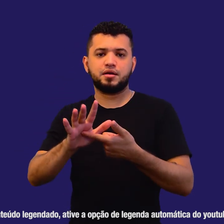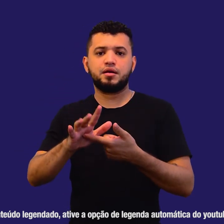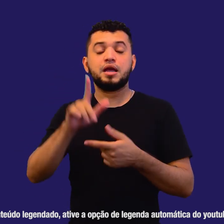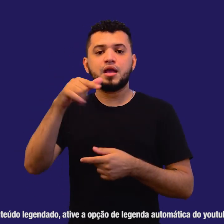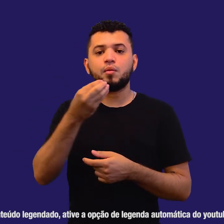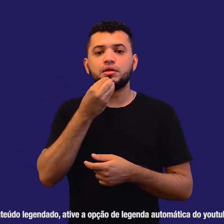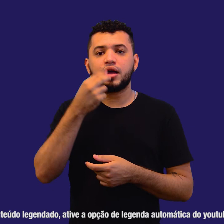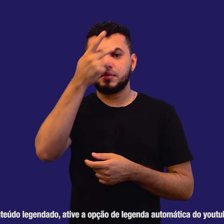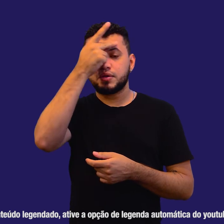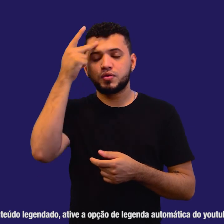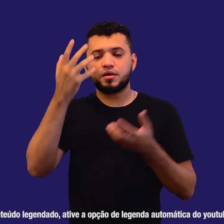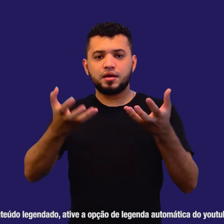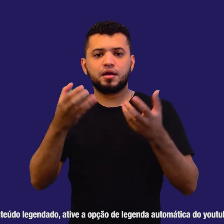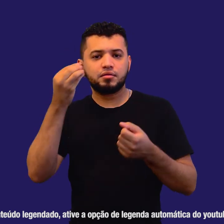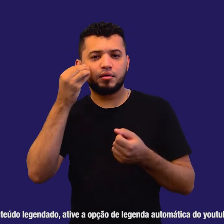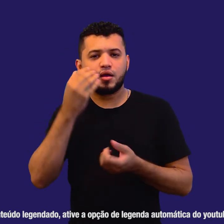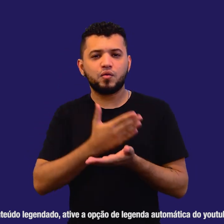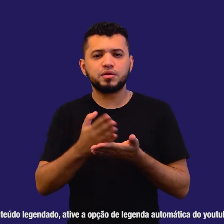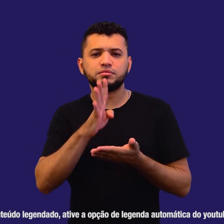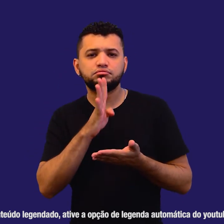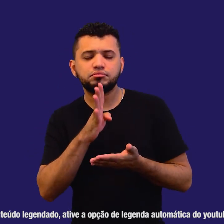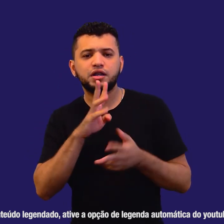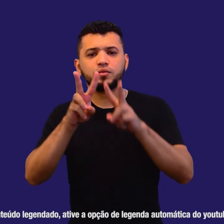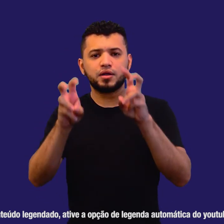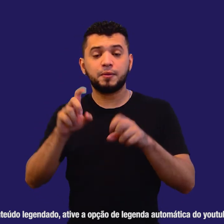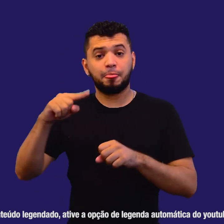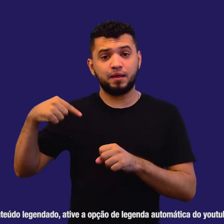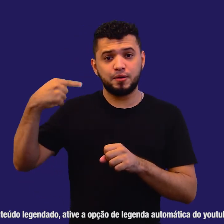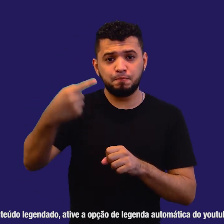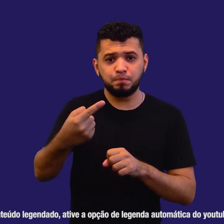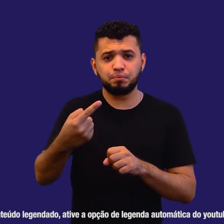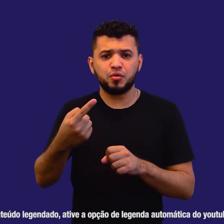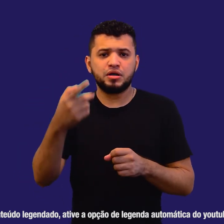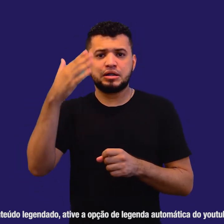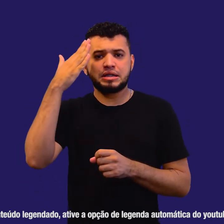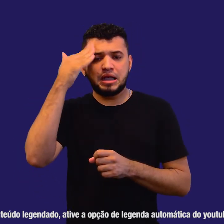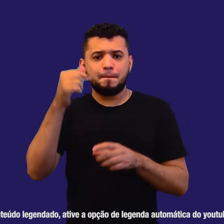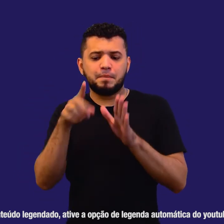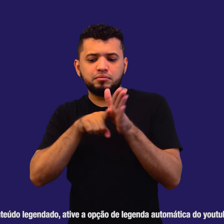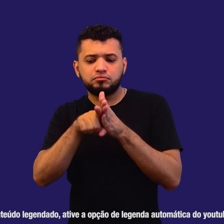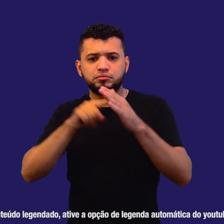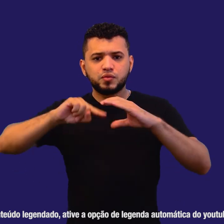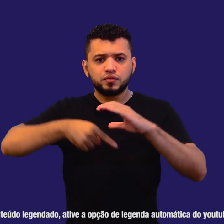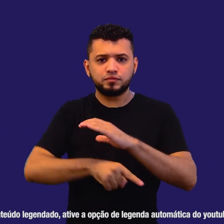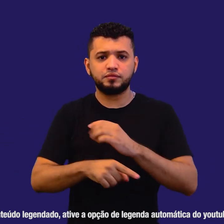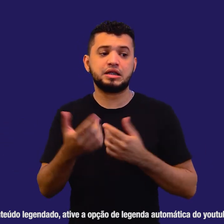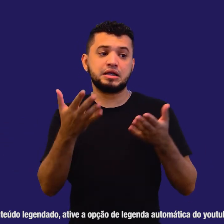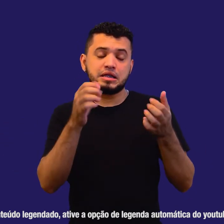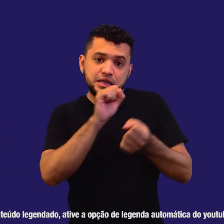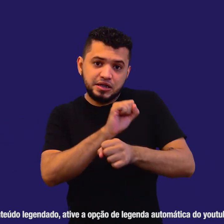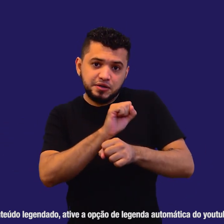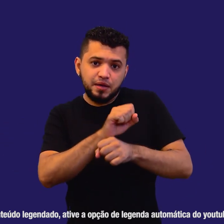quer começar a entender esse assunto, esse conceito e, quem sabe, depois se aprofundar. Com certeza. Aguardo todos